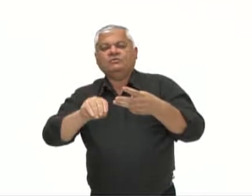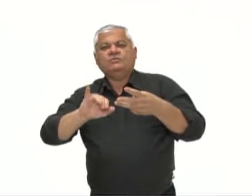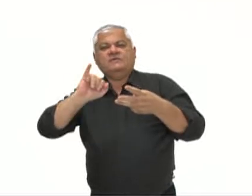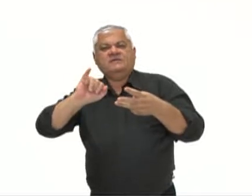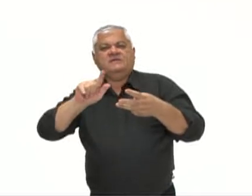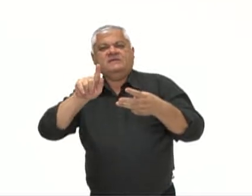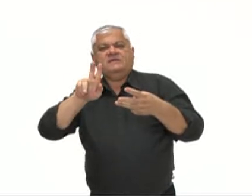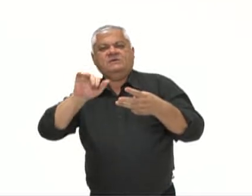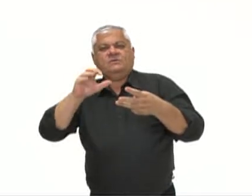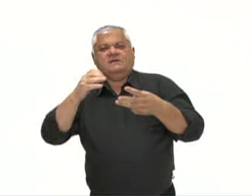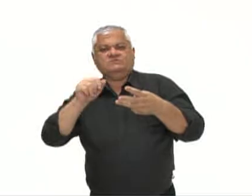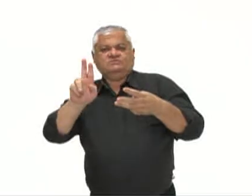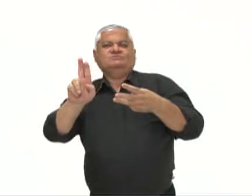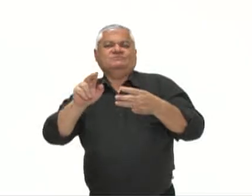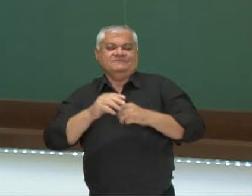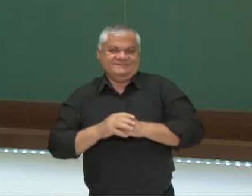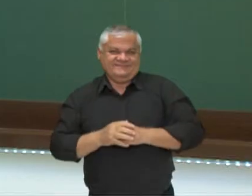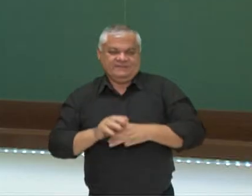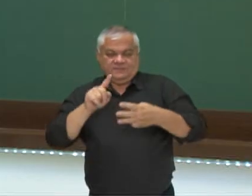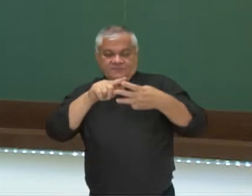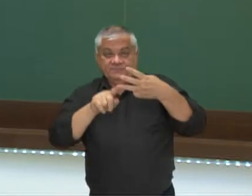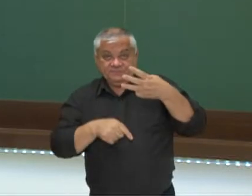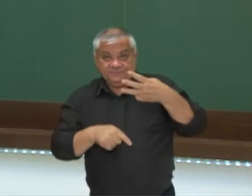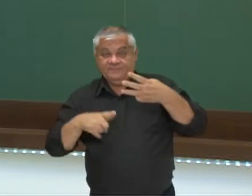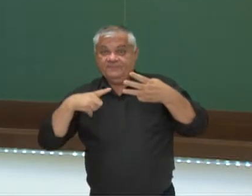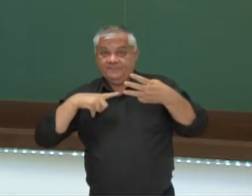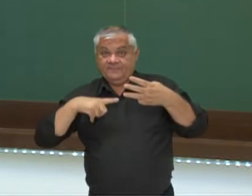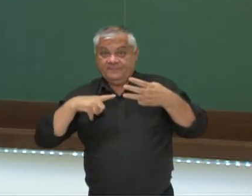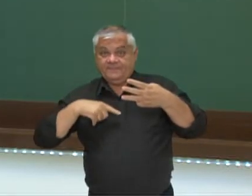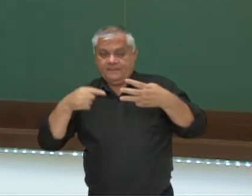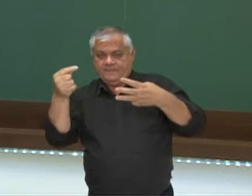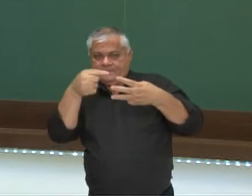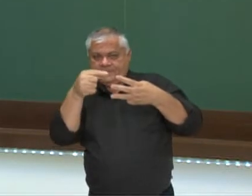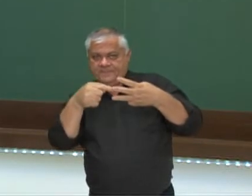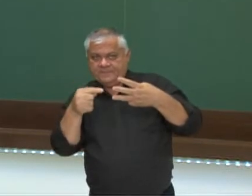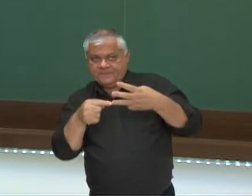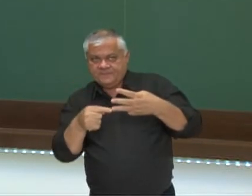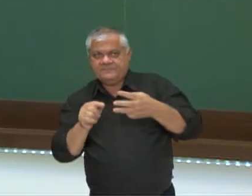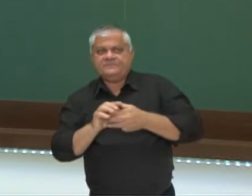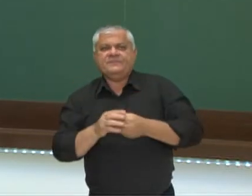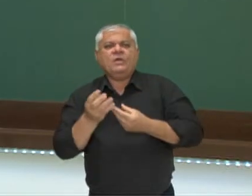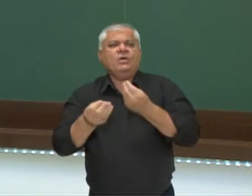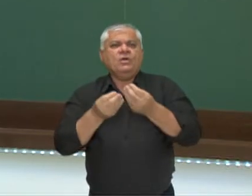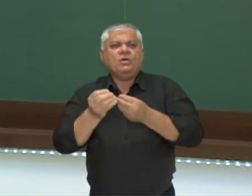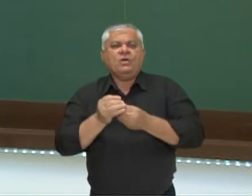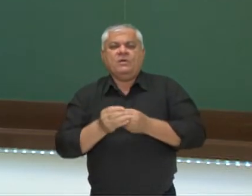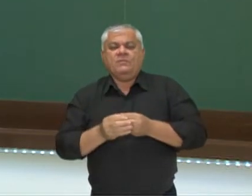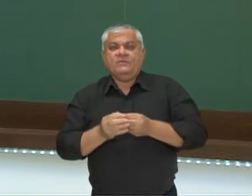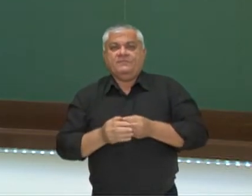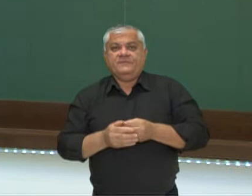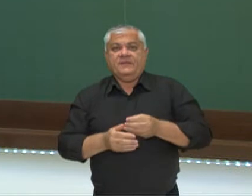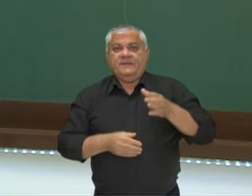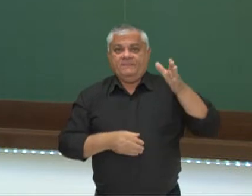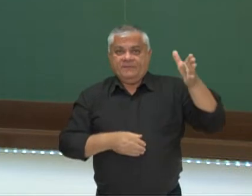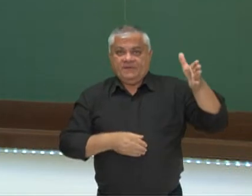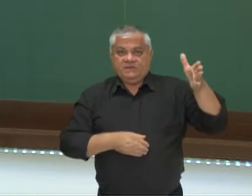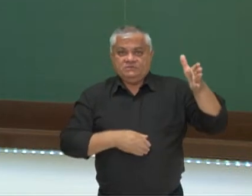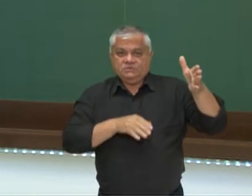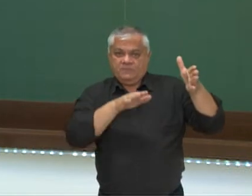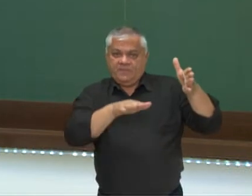bacia do Rio Ribeira. Então, de novo, aquela ideia das subdivisões da bacia hidrográfica, Baixo, Médio e